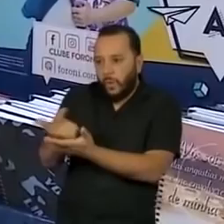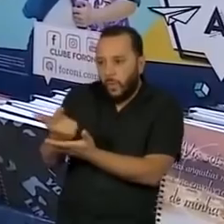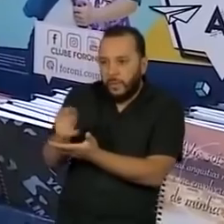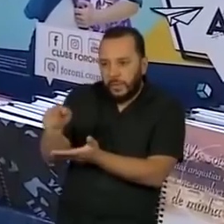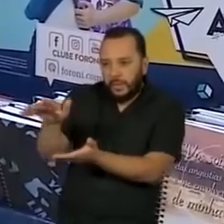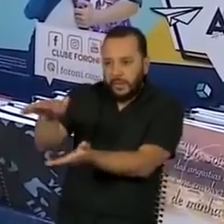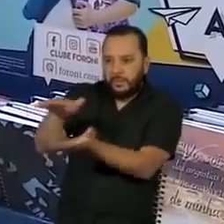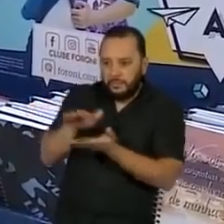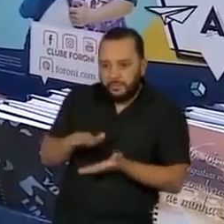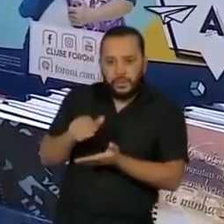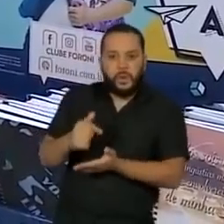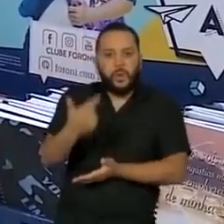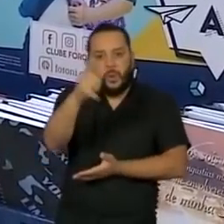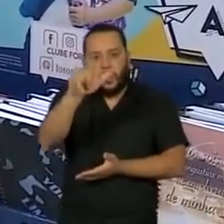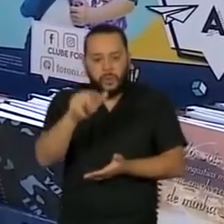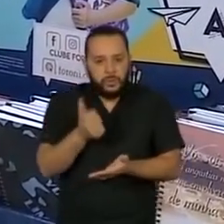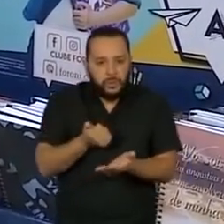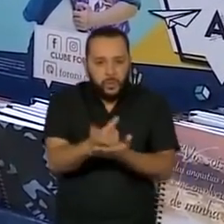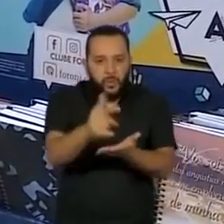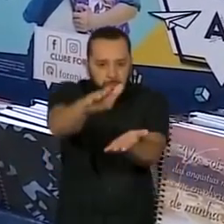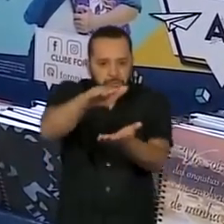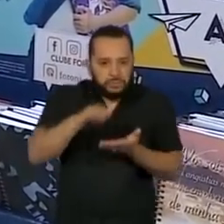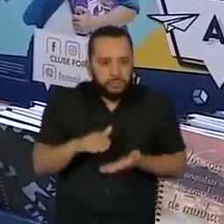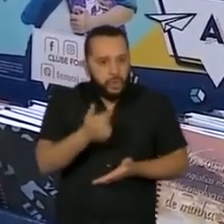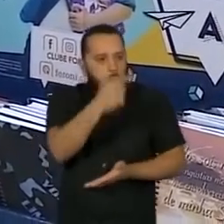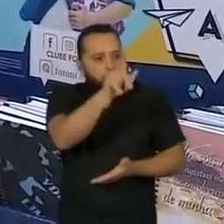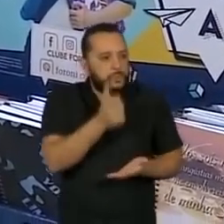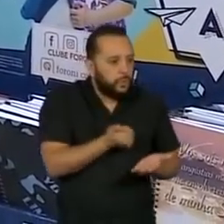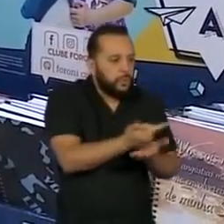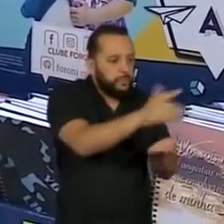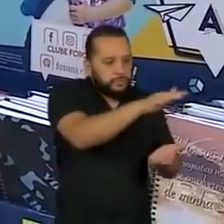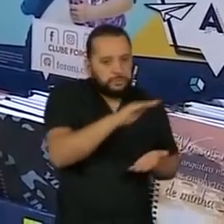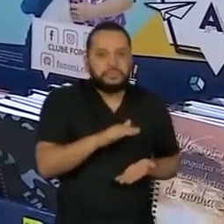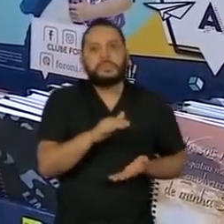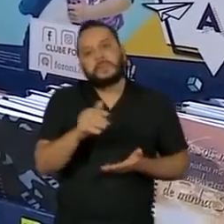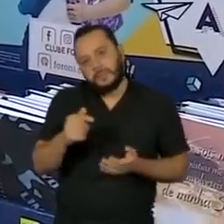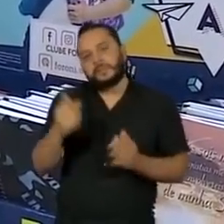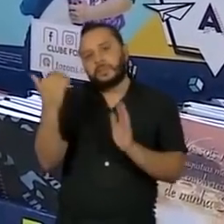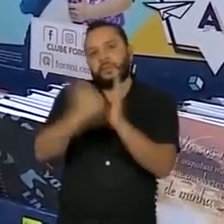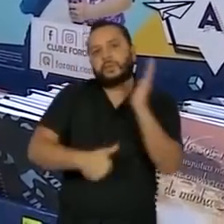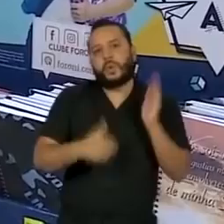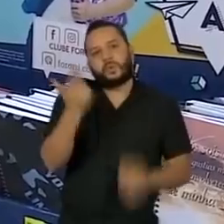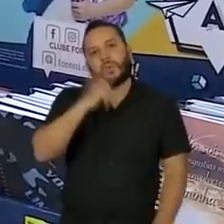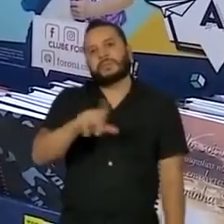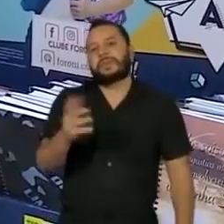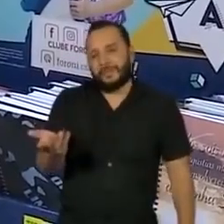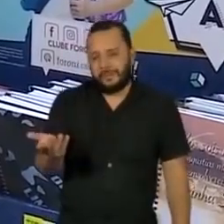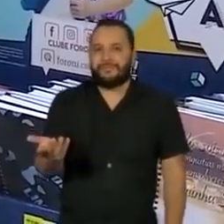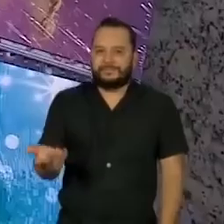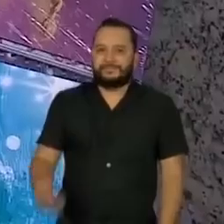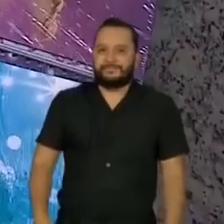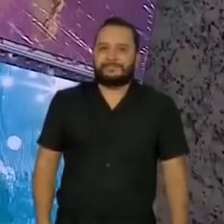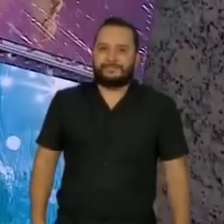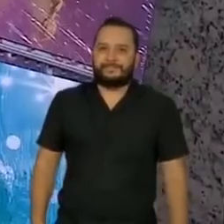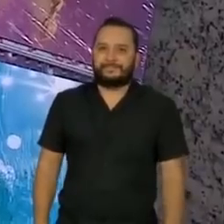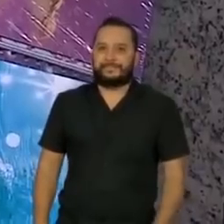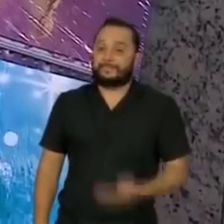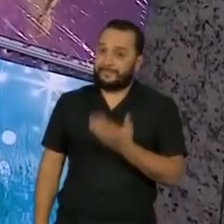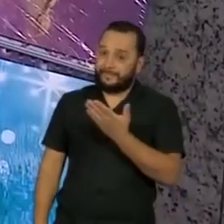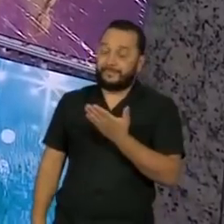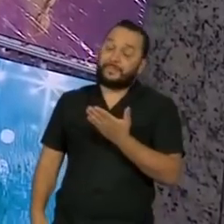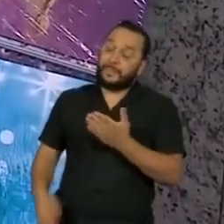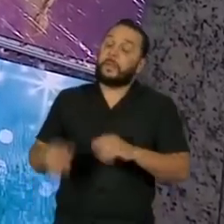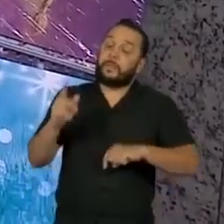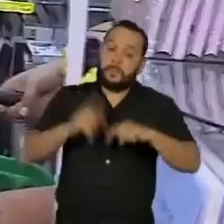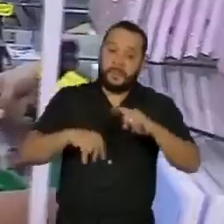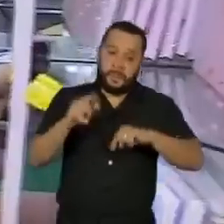e continua na pesquisa para ver se consegue um descontão aí. Dependendo da quantidade, né? Junto com tudo